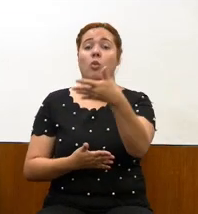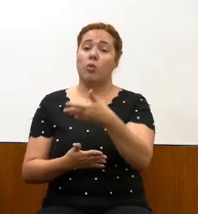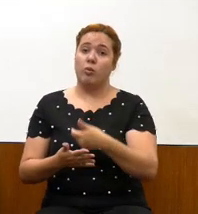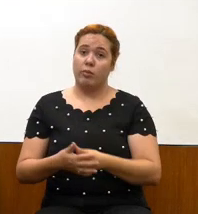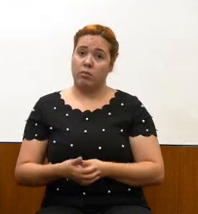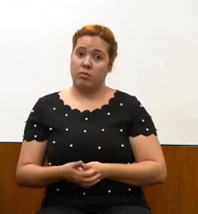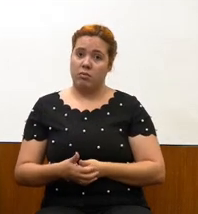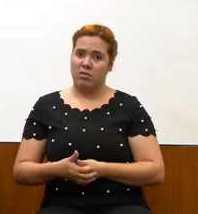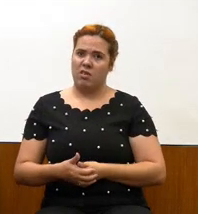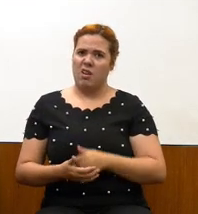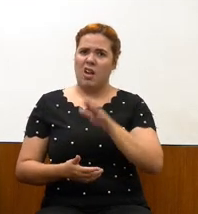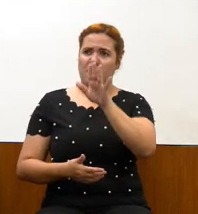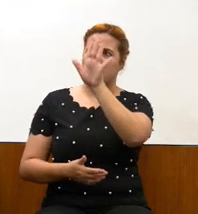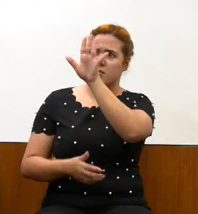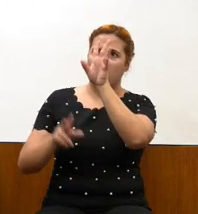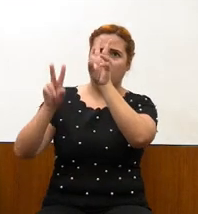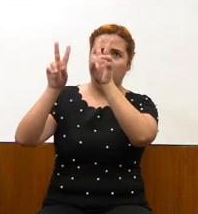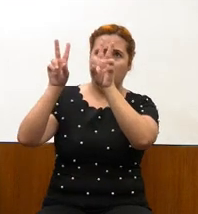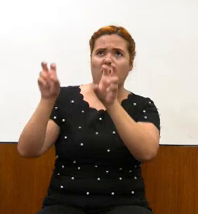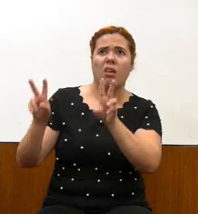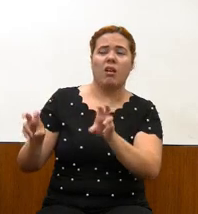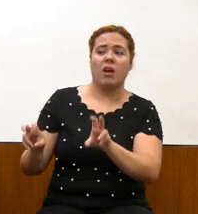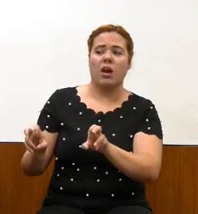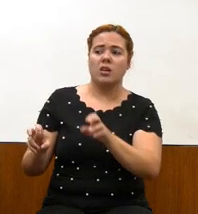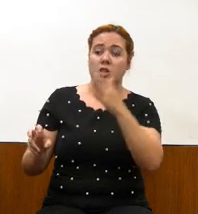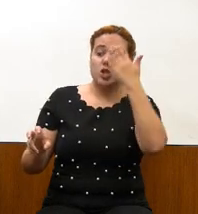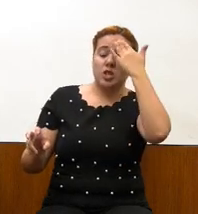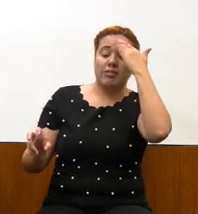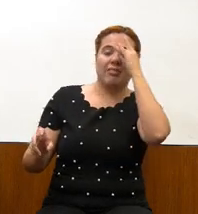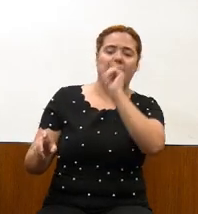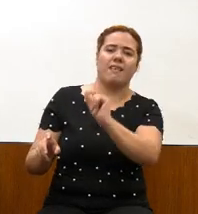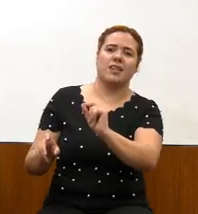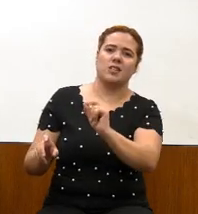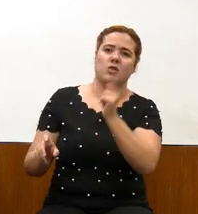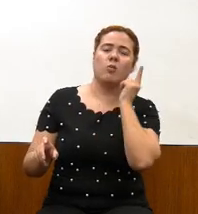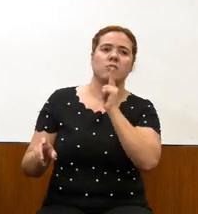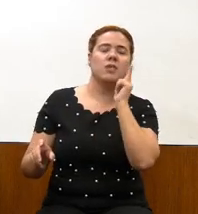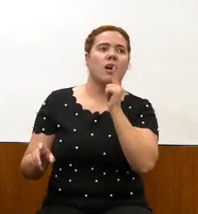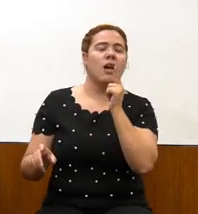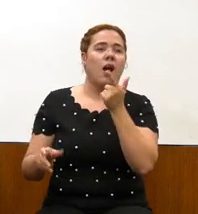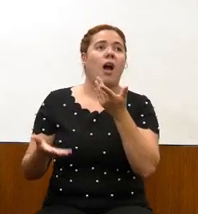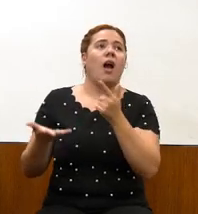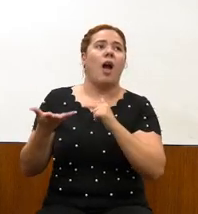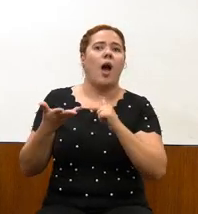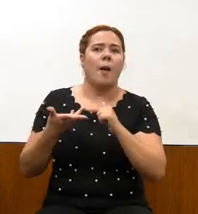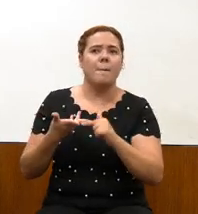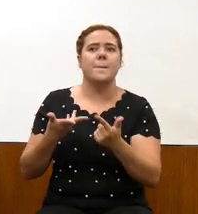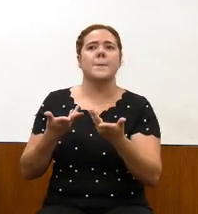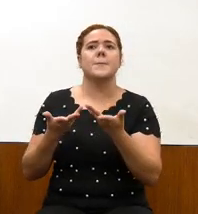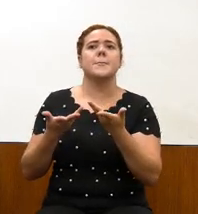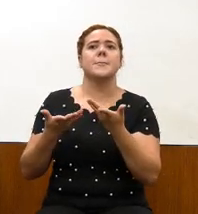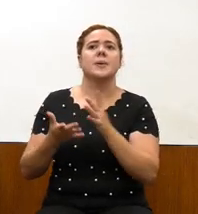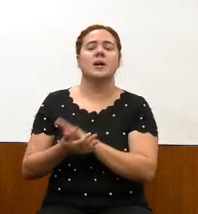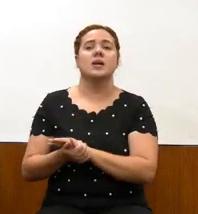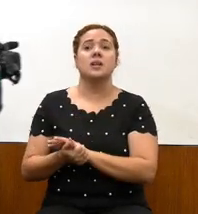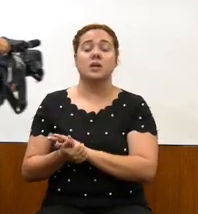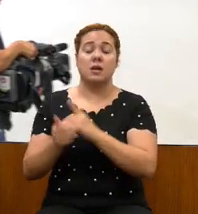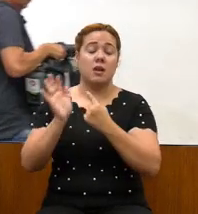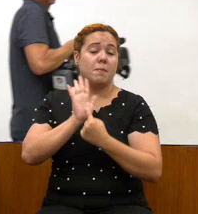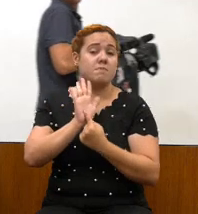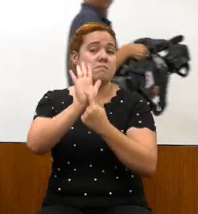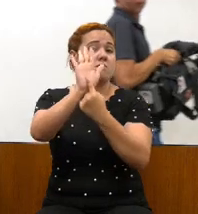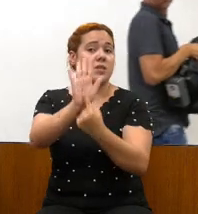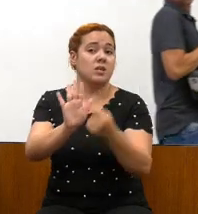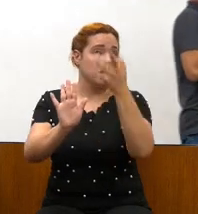gente desmistifica aqueles que tem e a gente coloca em paradigmas, em presença, e apresenta as pessoas